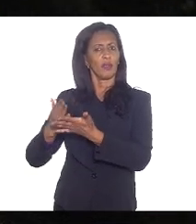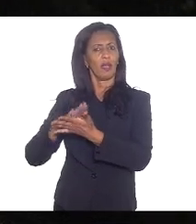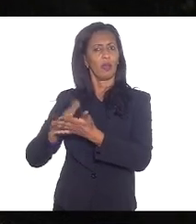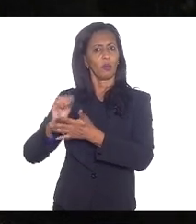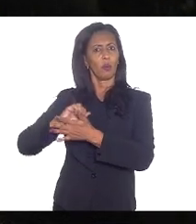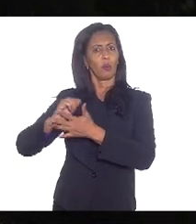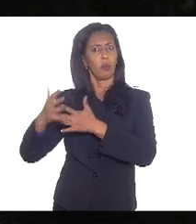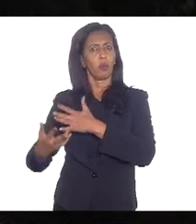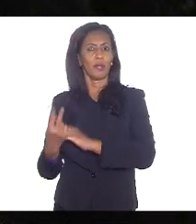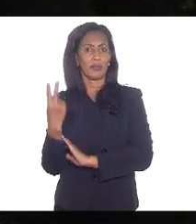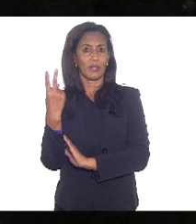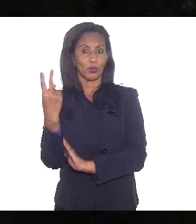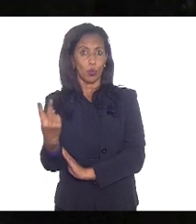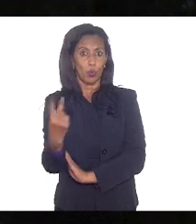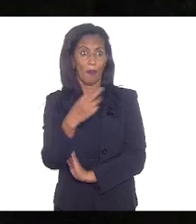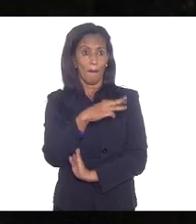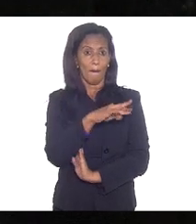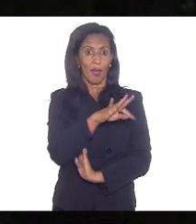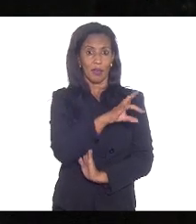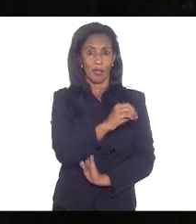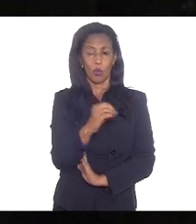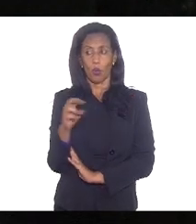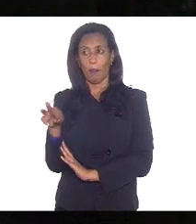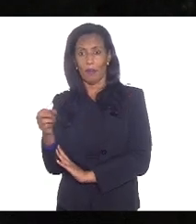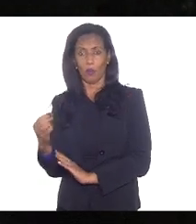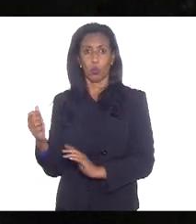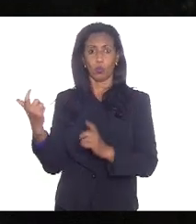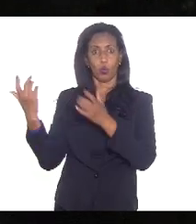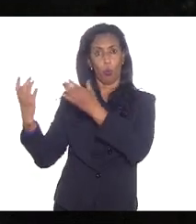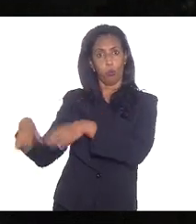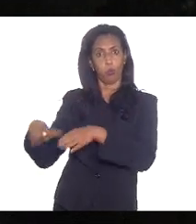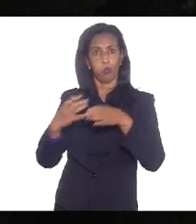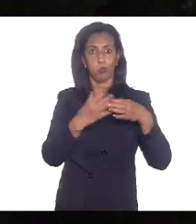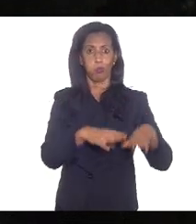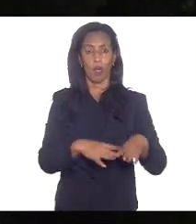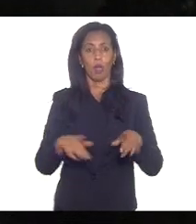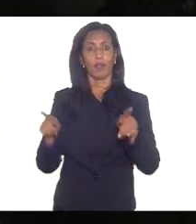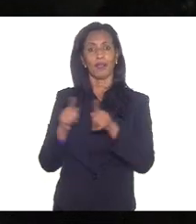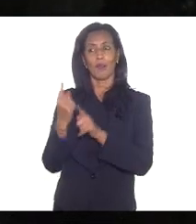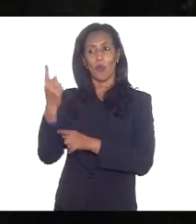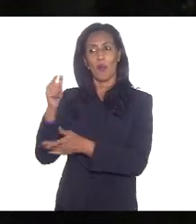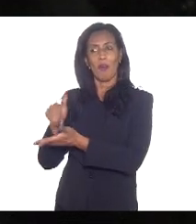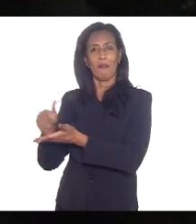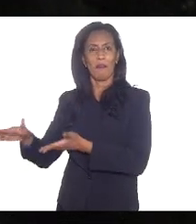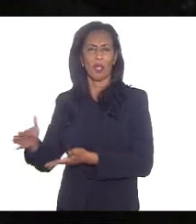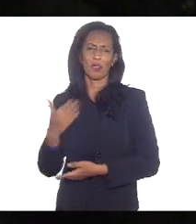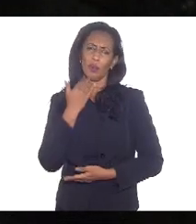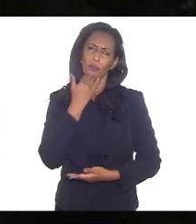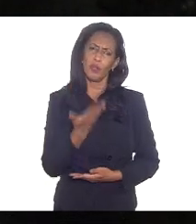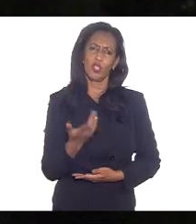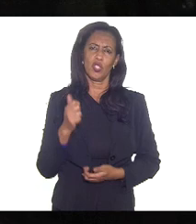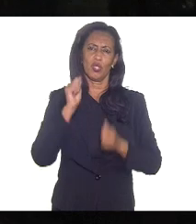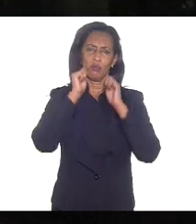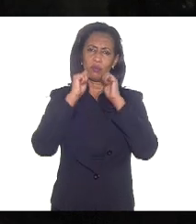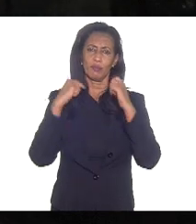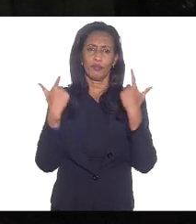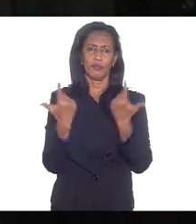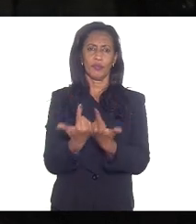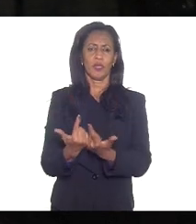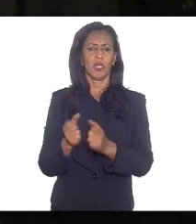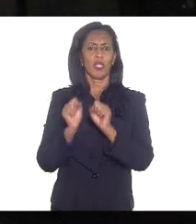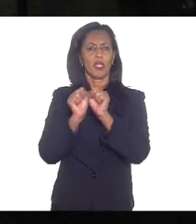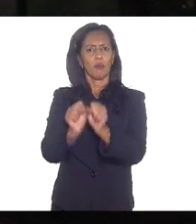Libras, que têm duas matrículas, senhor presidente. Então, eu gostaria de pedir à Casa que